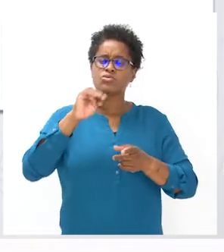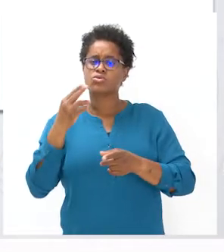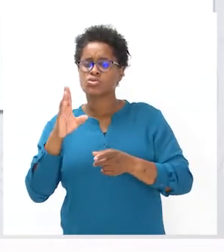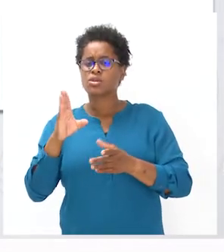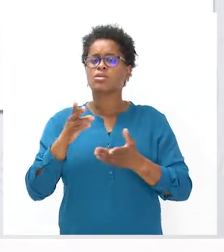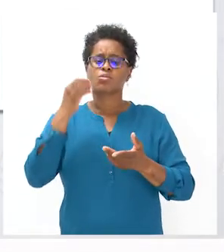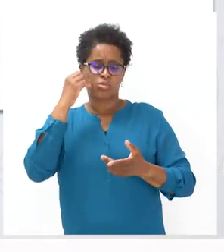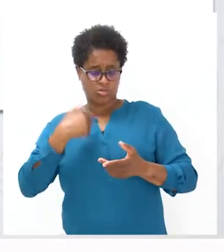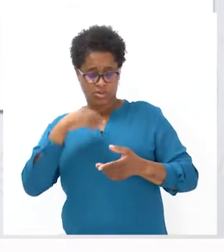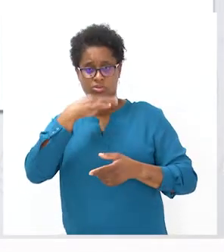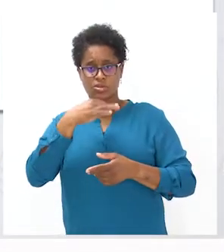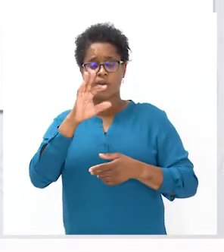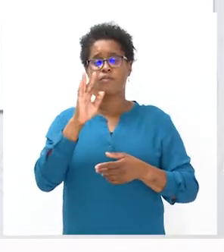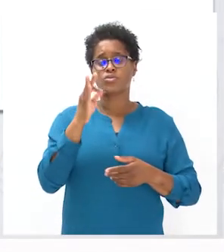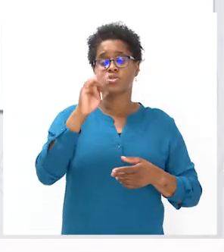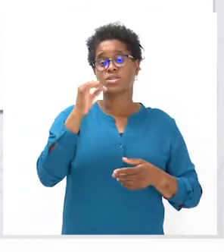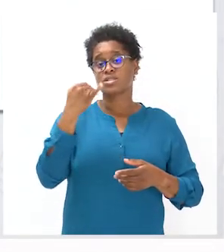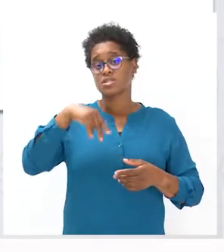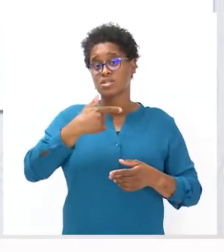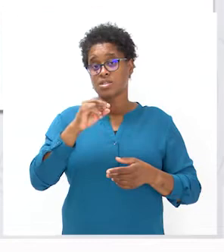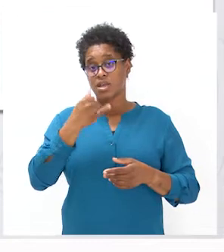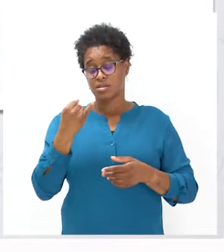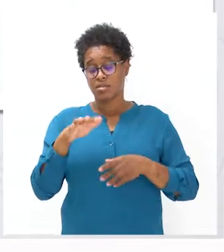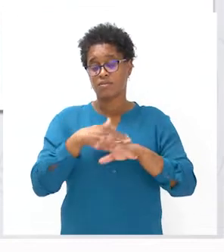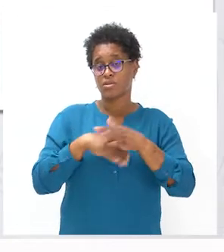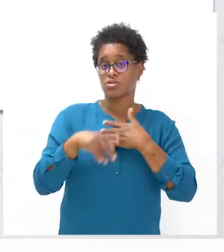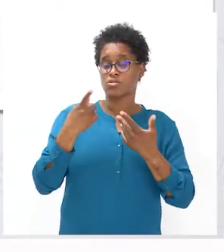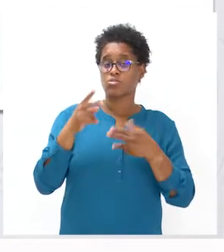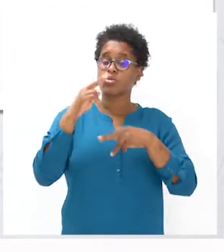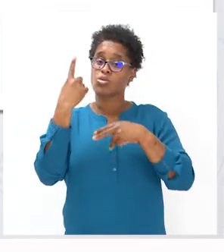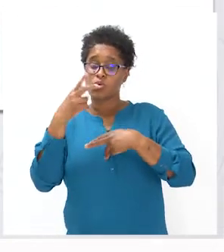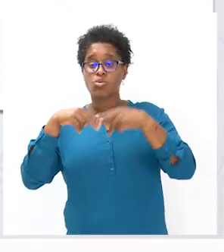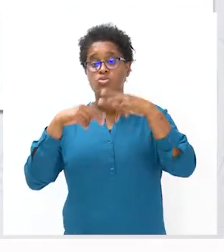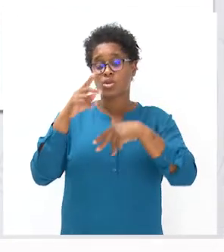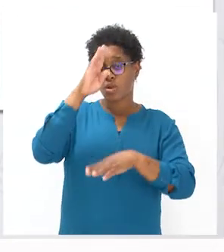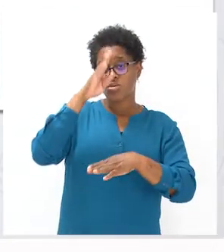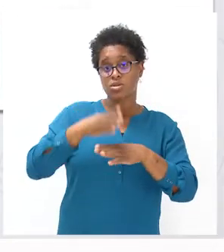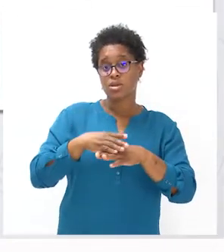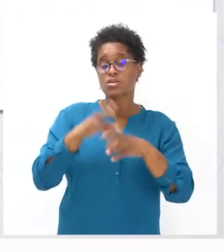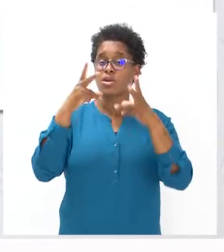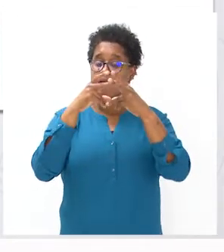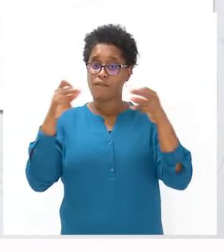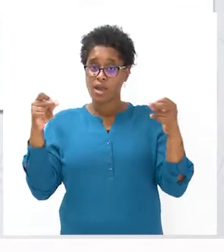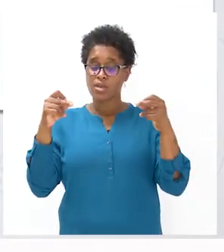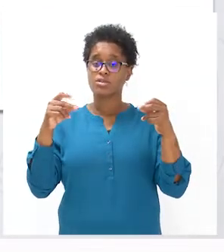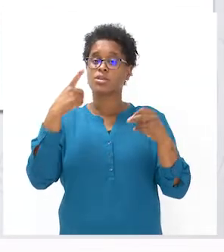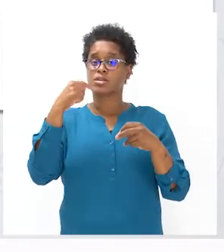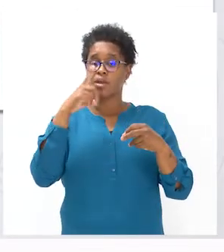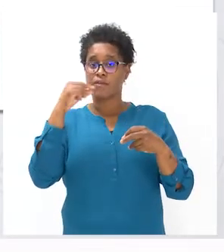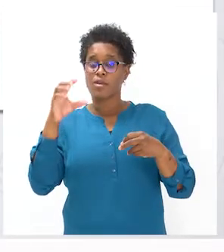eu disse, é uma função sintática, desempenhada por um constituinte que ocorre em frases com